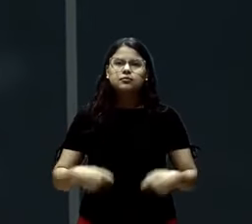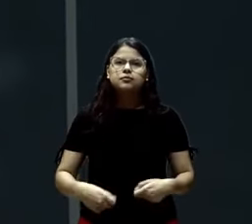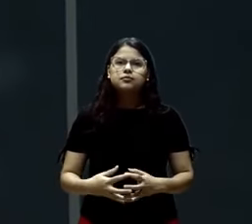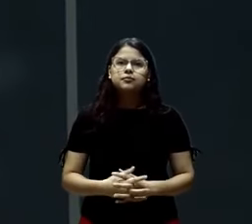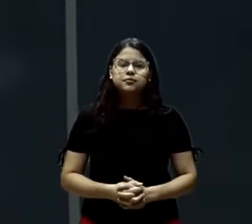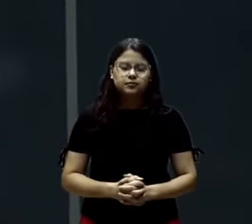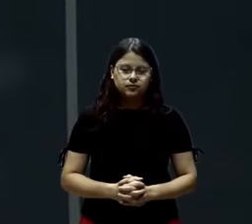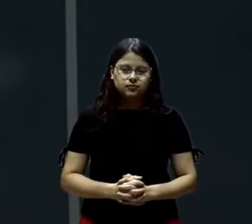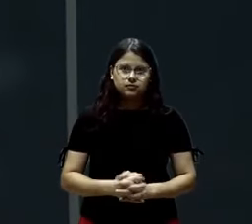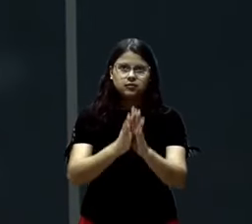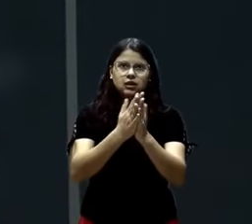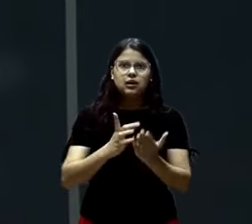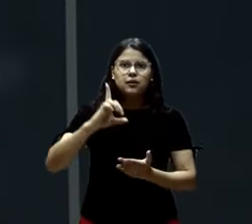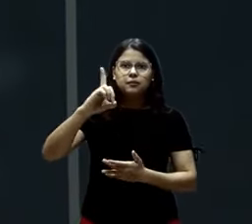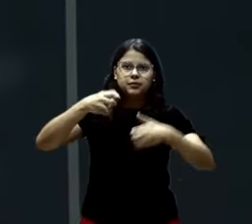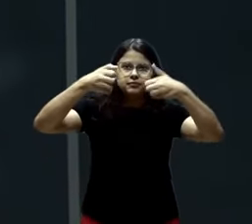O texto está na tela.